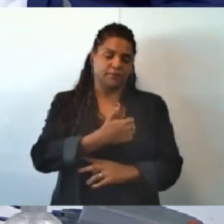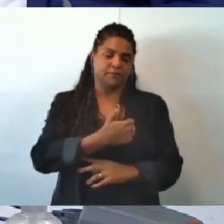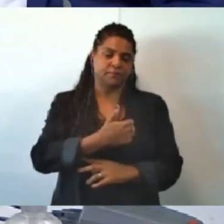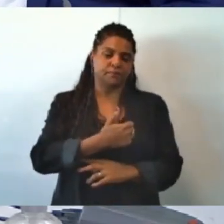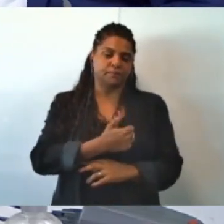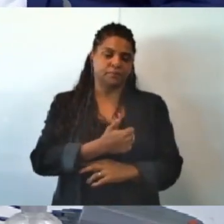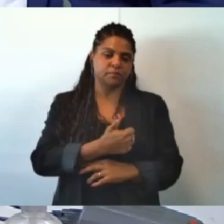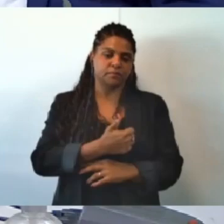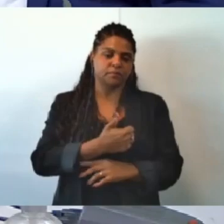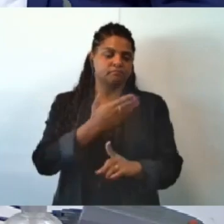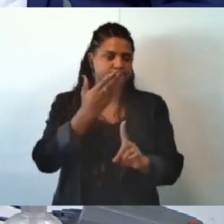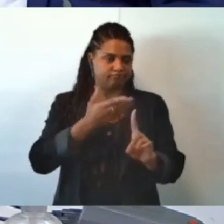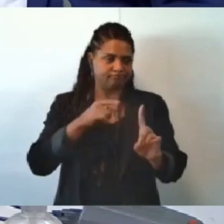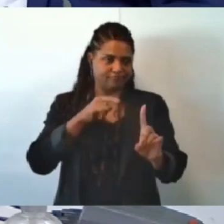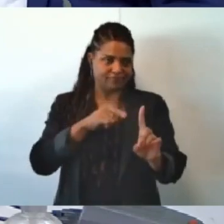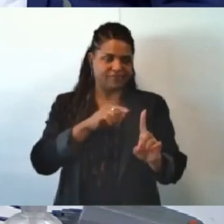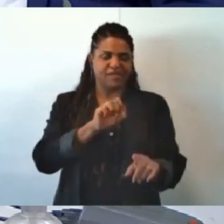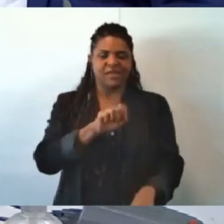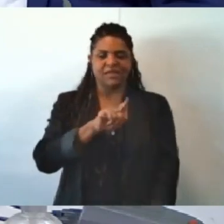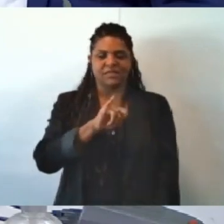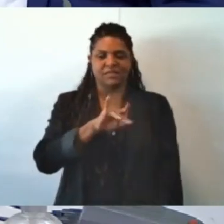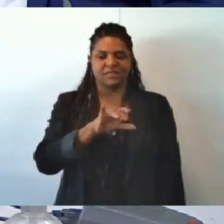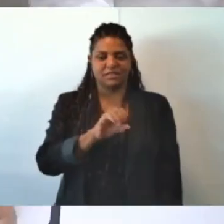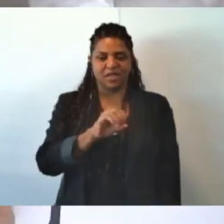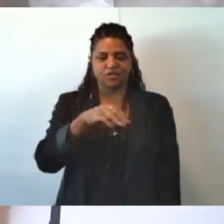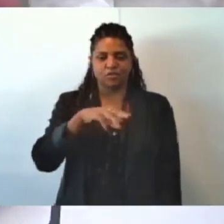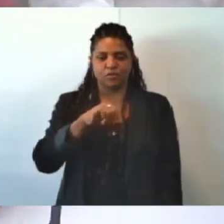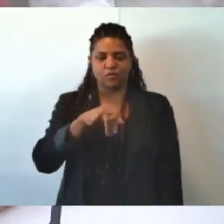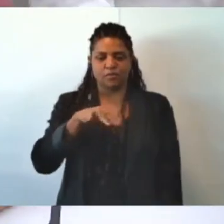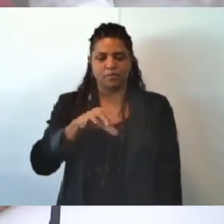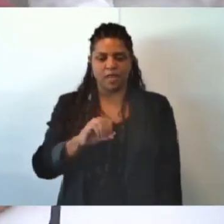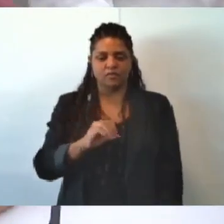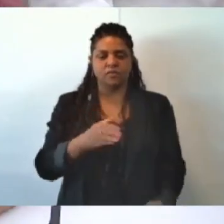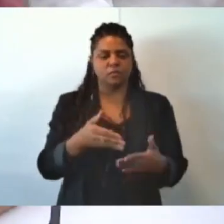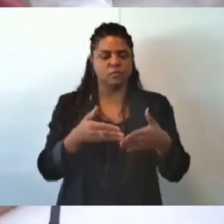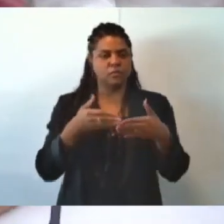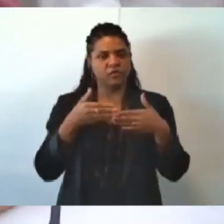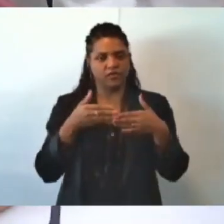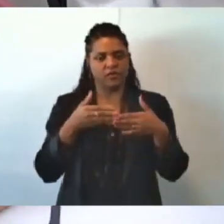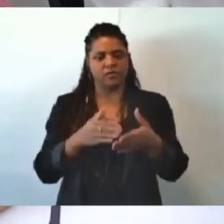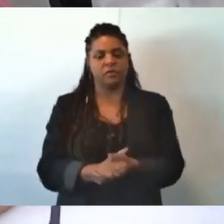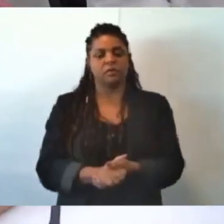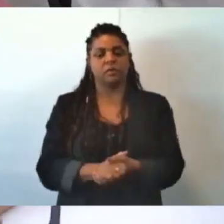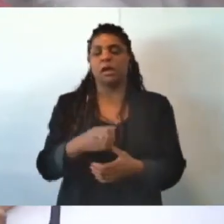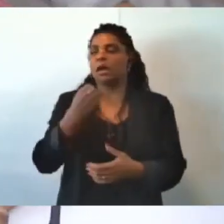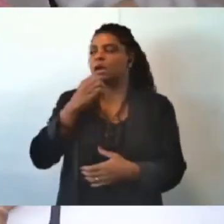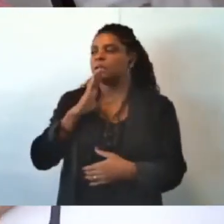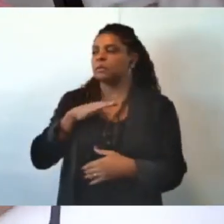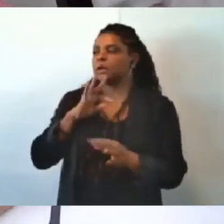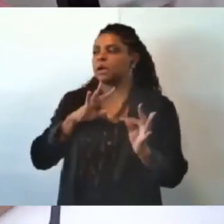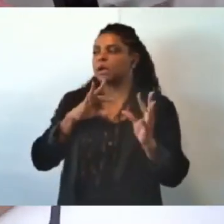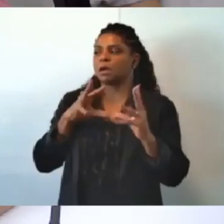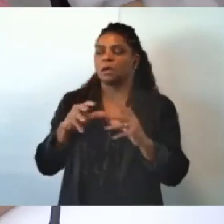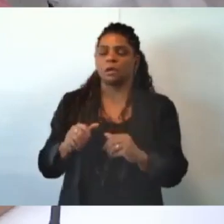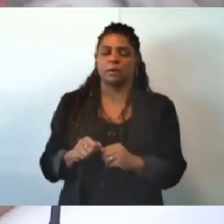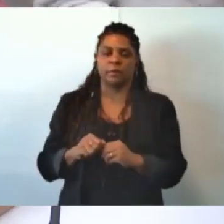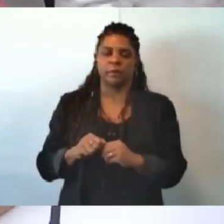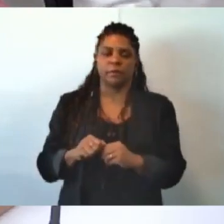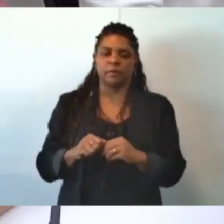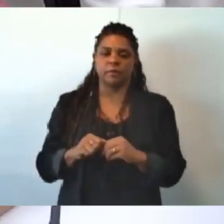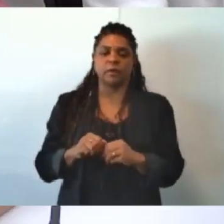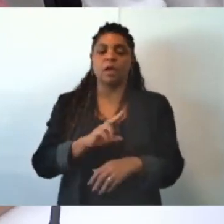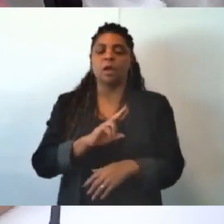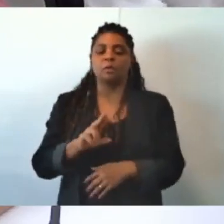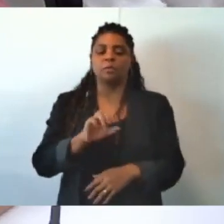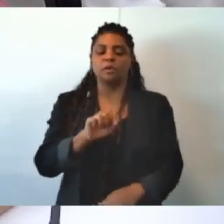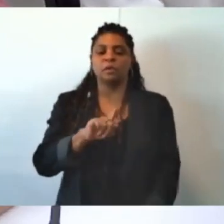mesmo, é o Sérgio Márcio dos Reis. Por favor, Sérgio. Boa tarde para todos. Meu nome é Sérgio Márcio dos